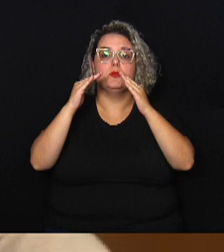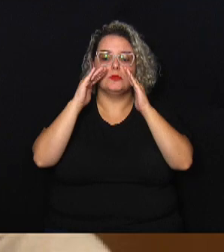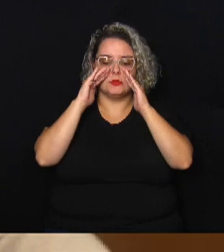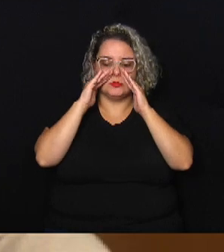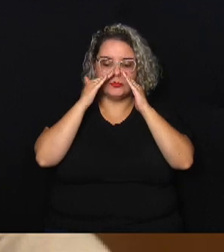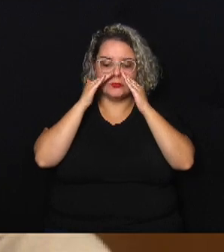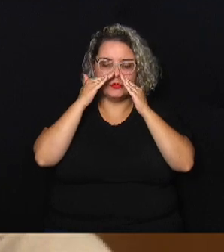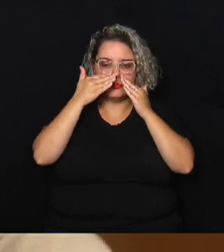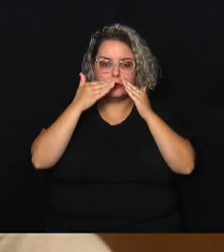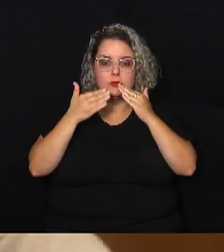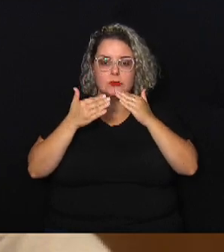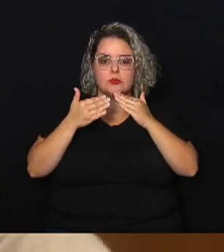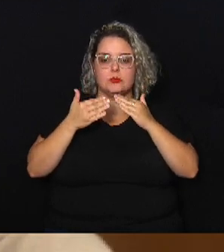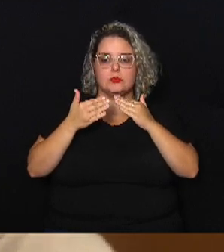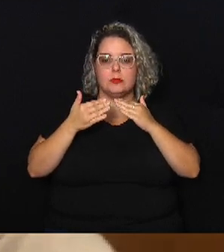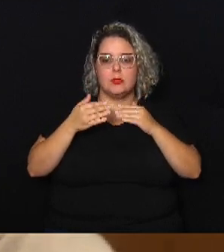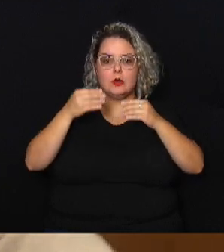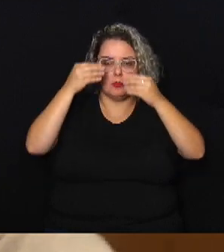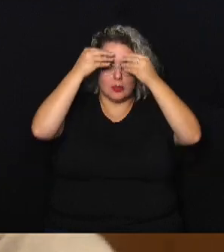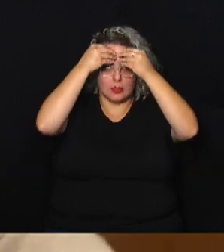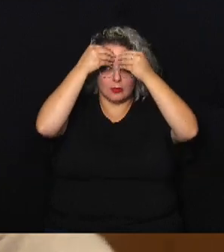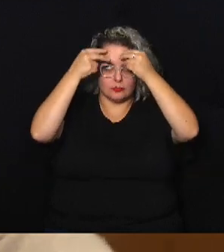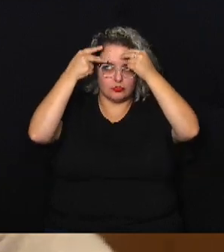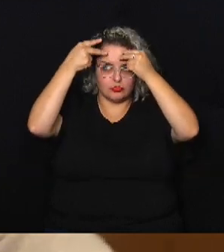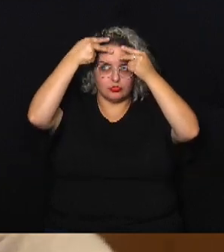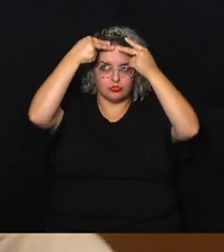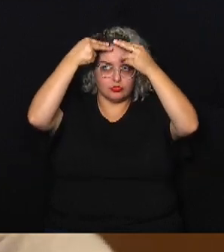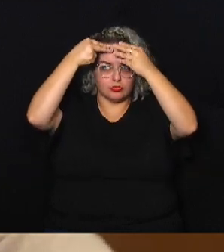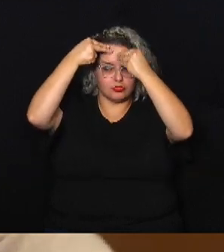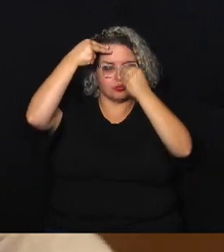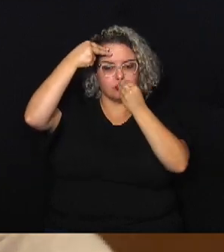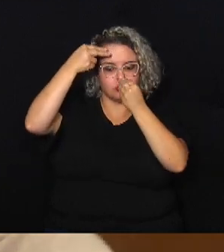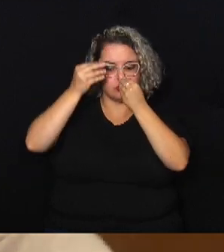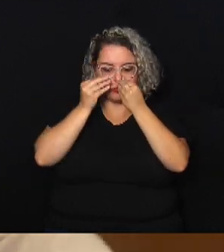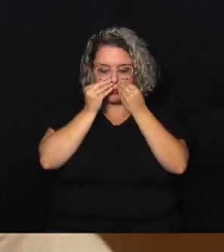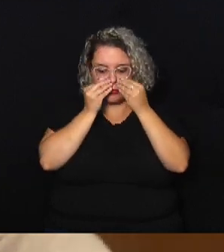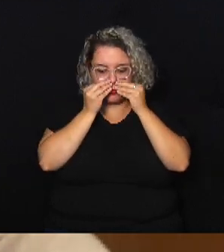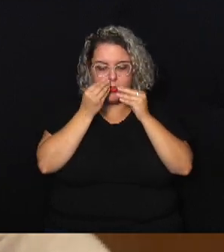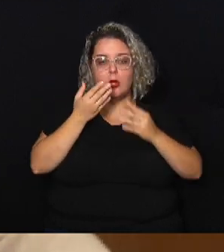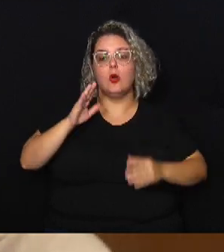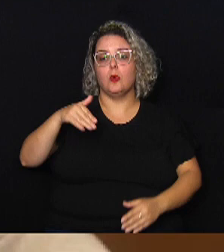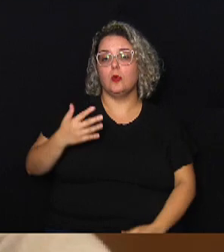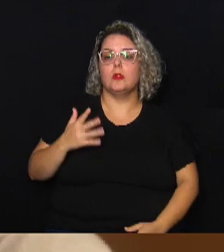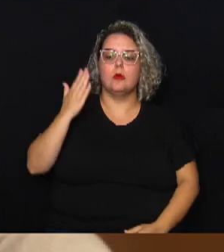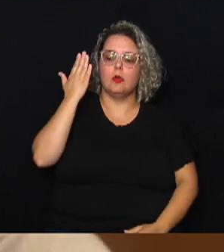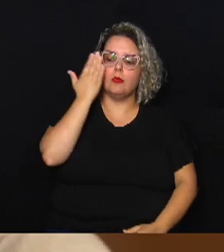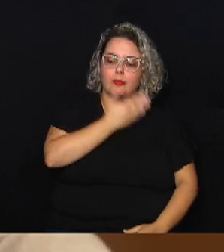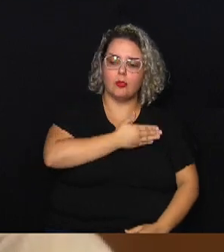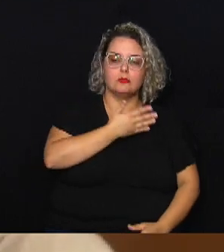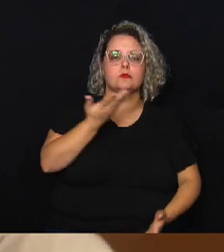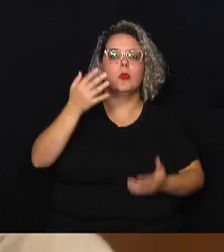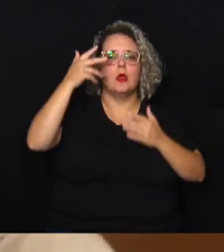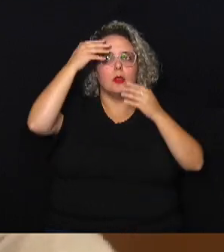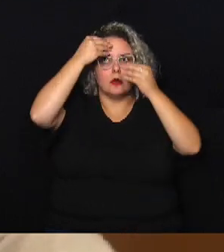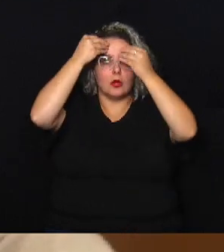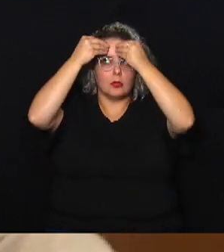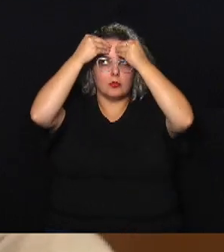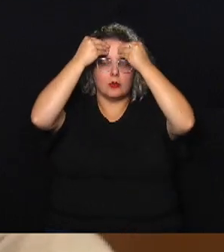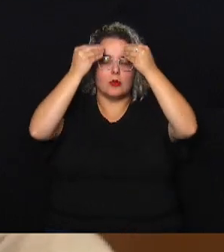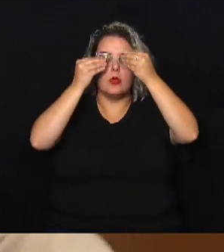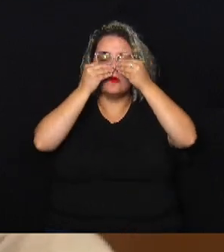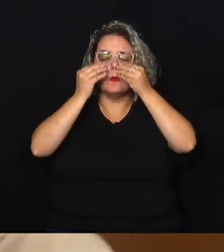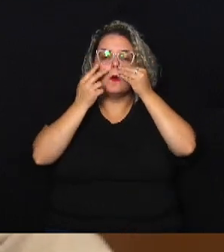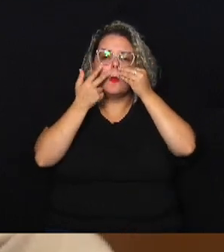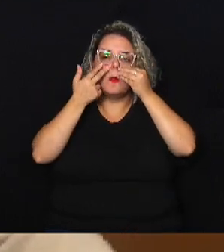nariz com o tecido da testa. E é tão incrível que essa cirurgia, às vezes a gente realiza até hoje e é muitas